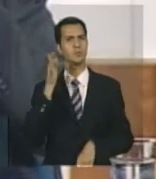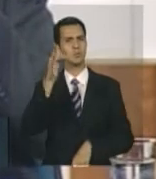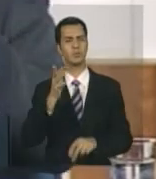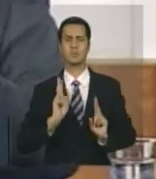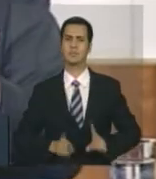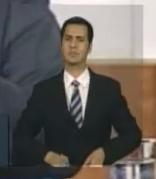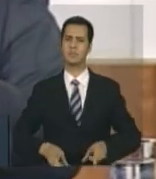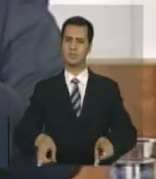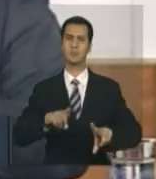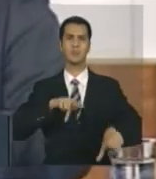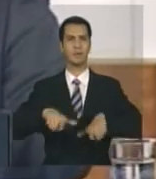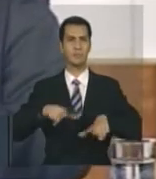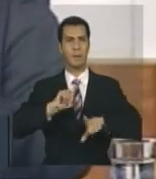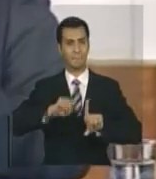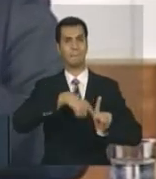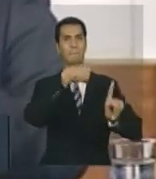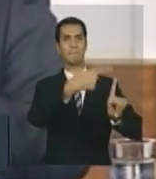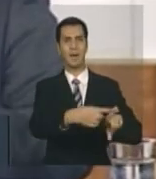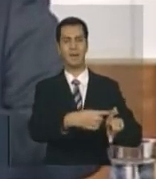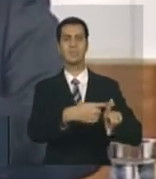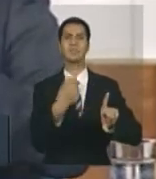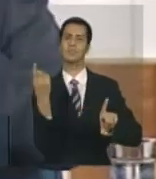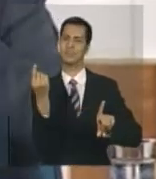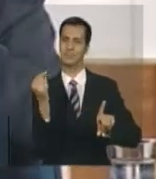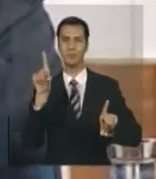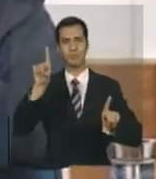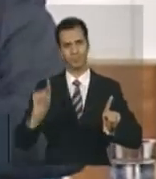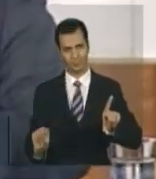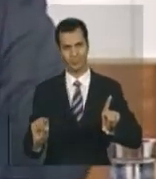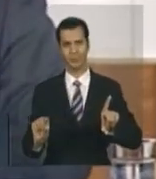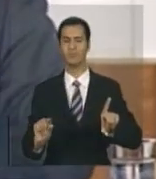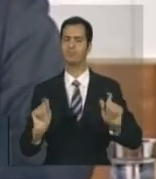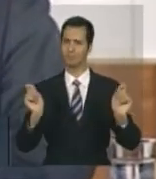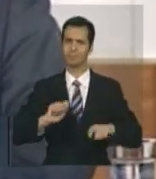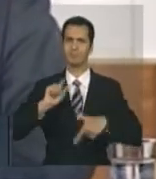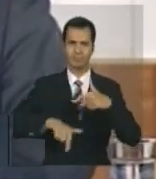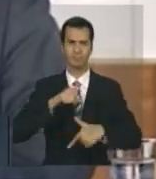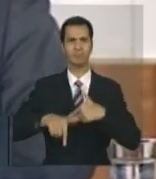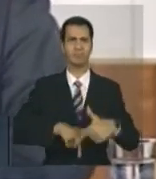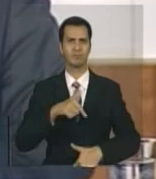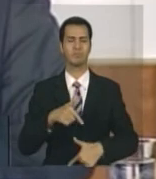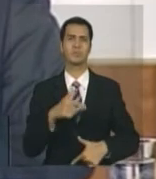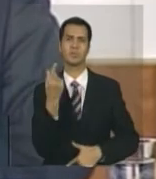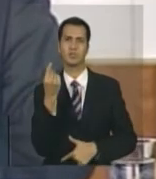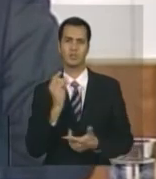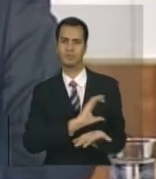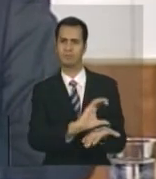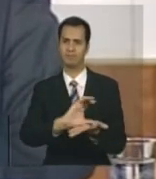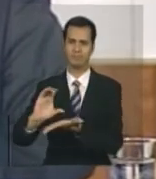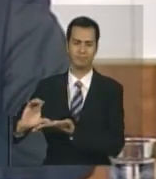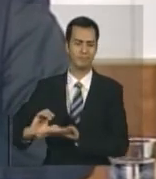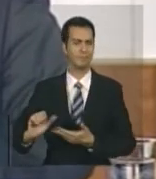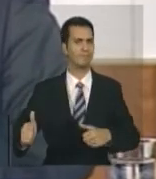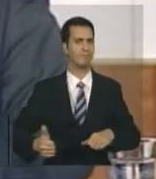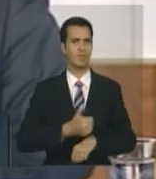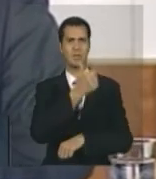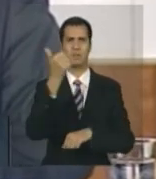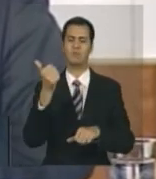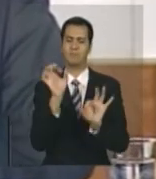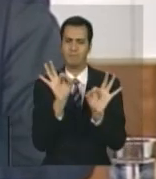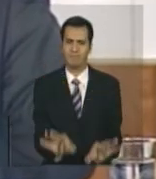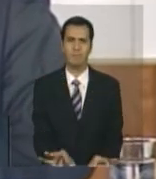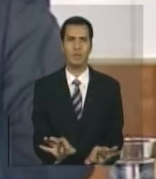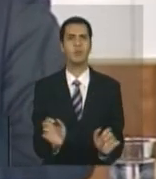mais com menos, para que a gente possa ver os recursos públicos ser melhor aplicados e a gente